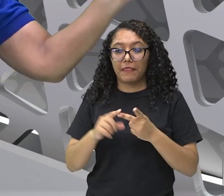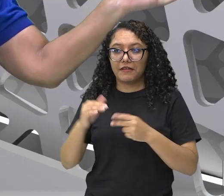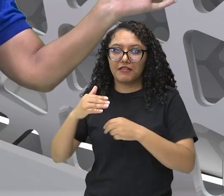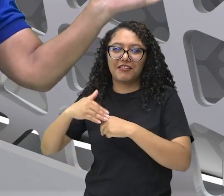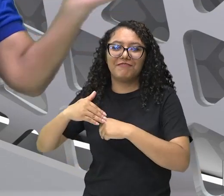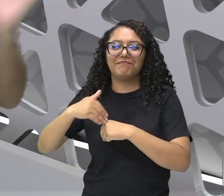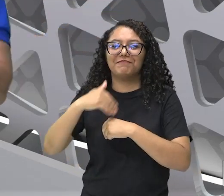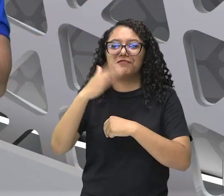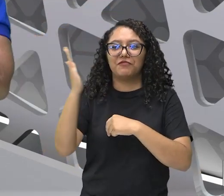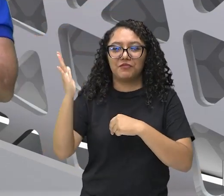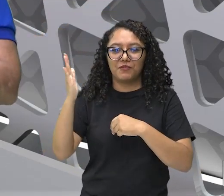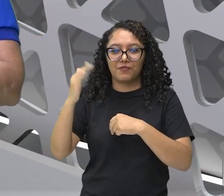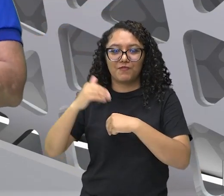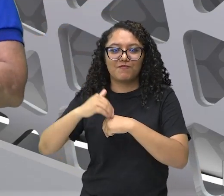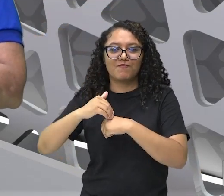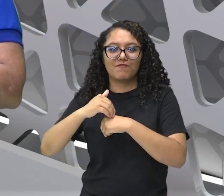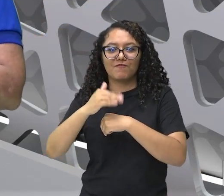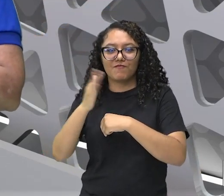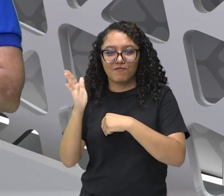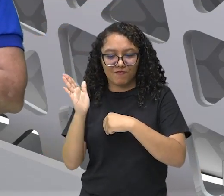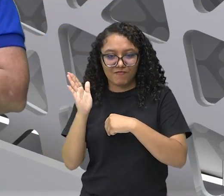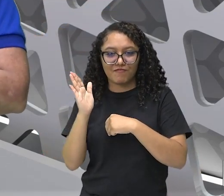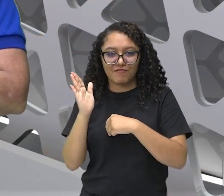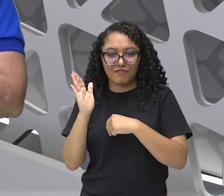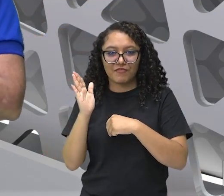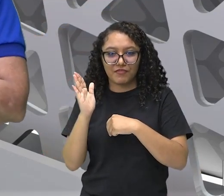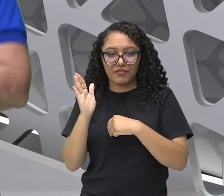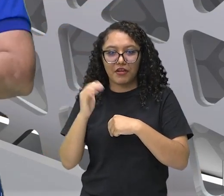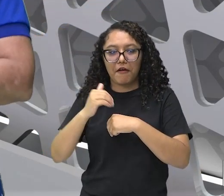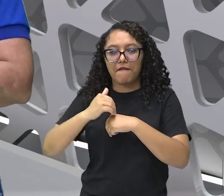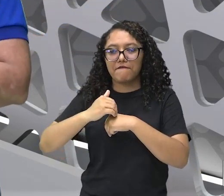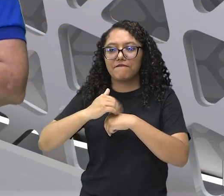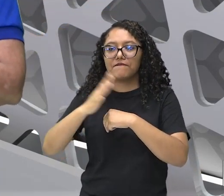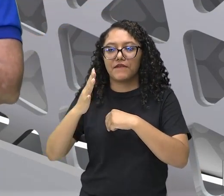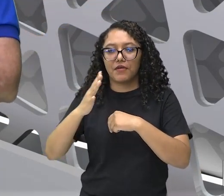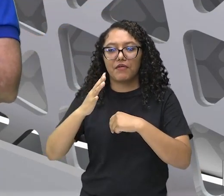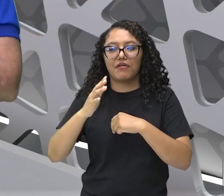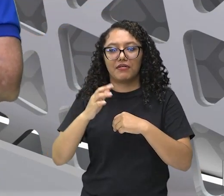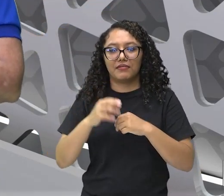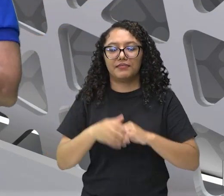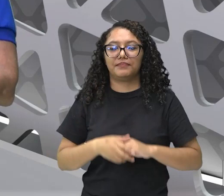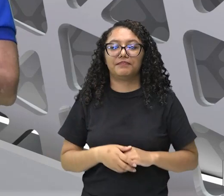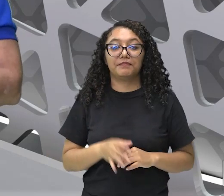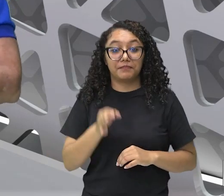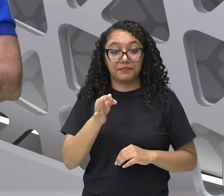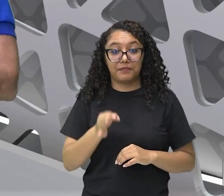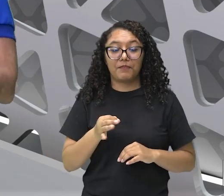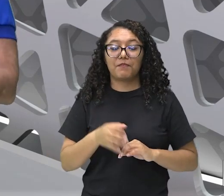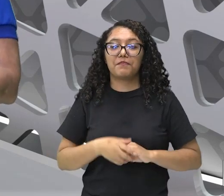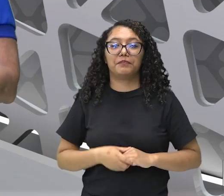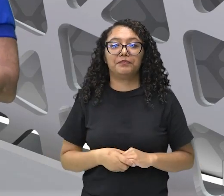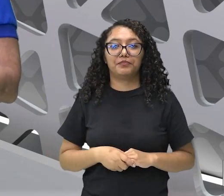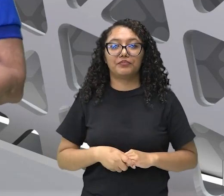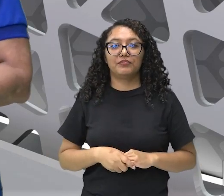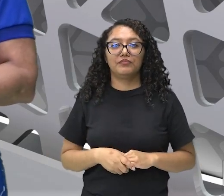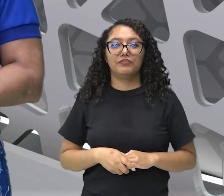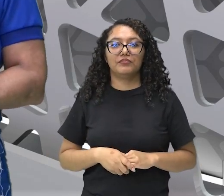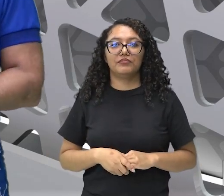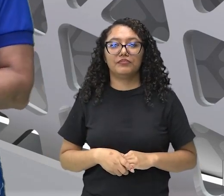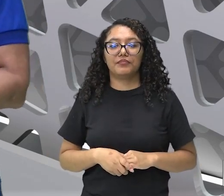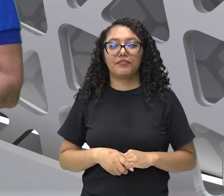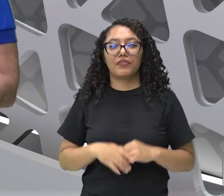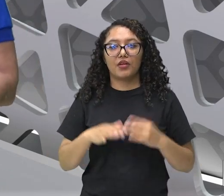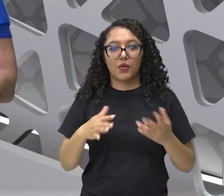ela extravasa, ela vai além para uma causa que está fora dela, certo? E agora eu trouxe